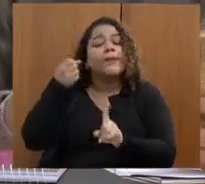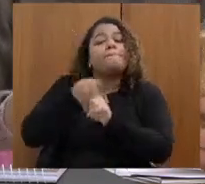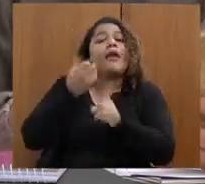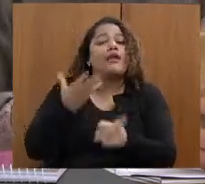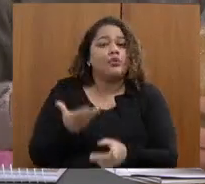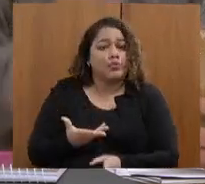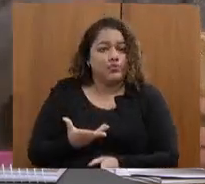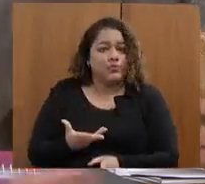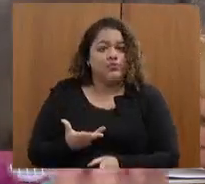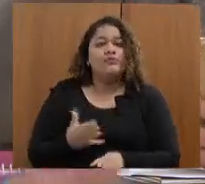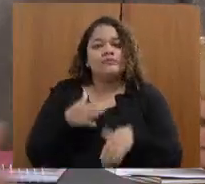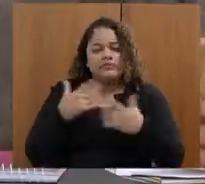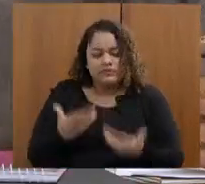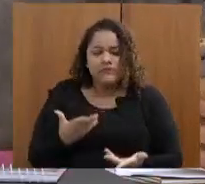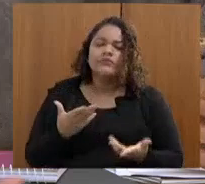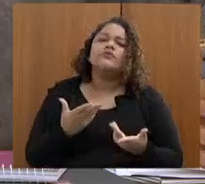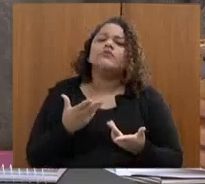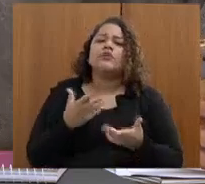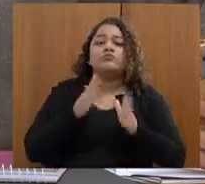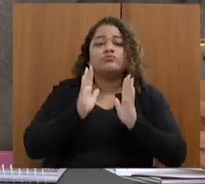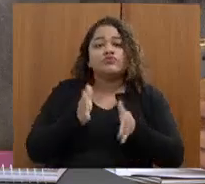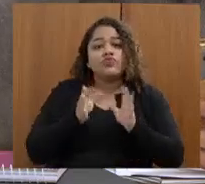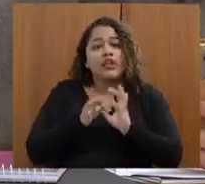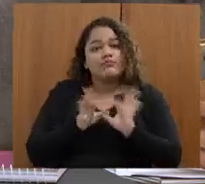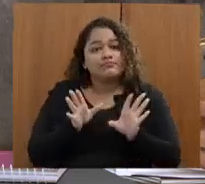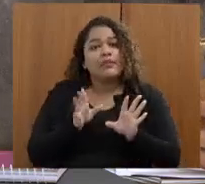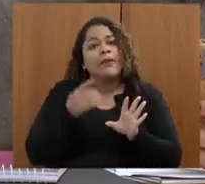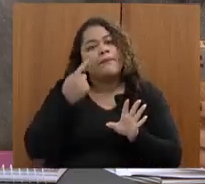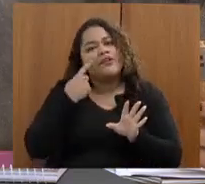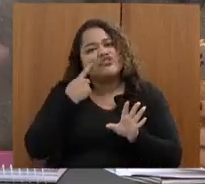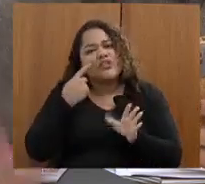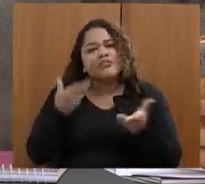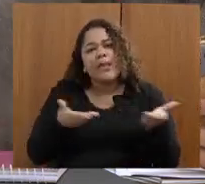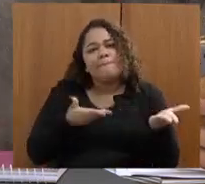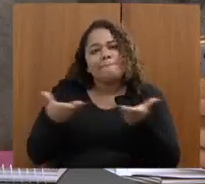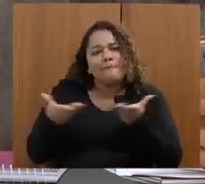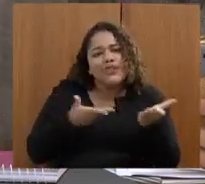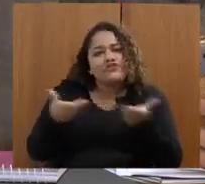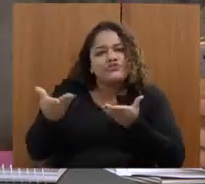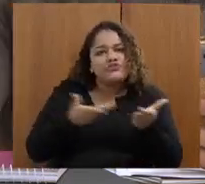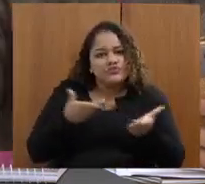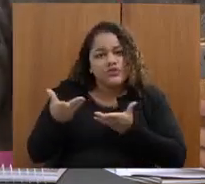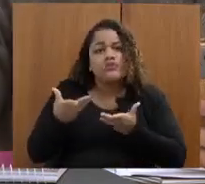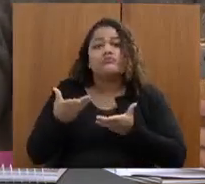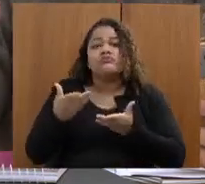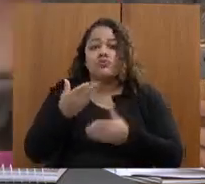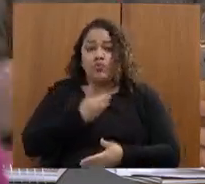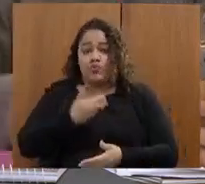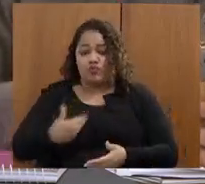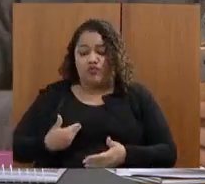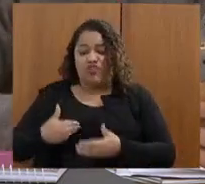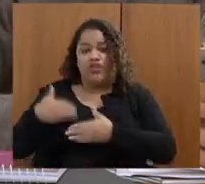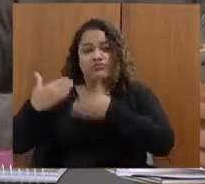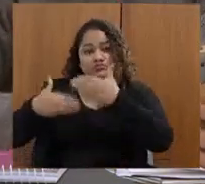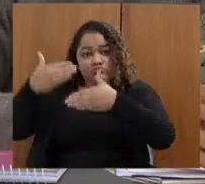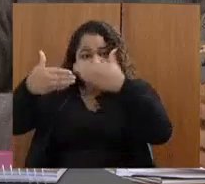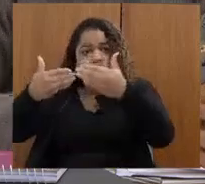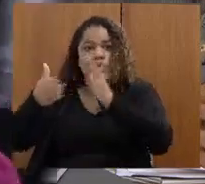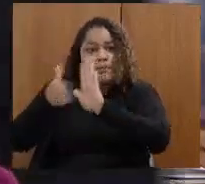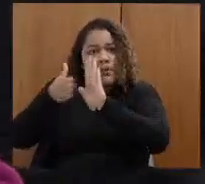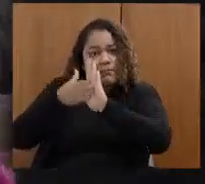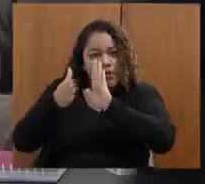aqui à disposição para que a gente construa as mediações né que o governo avance com as suas proposições mas não as custas